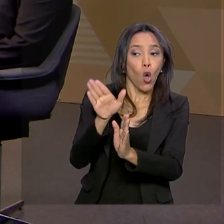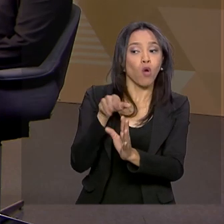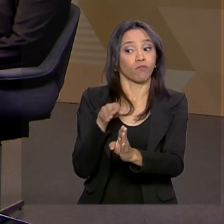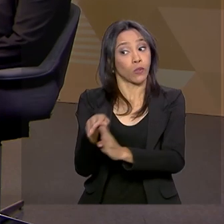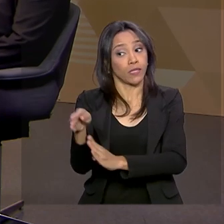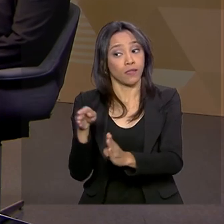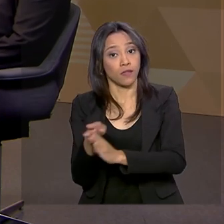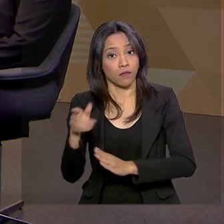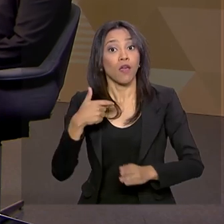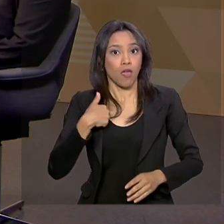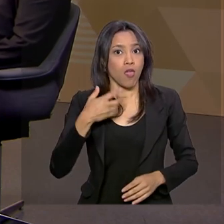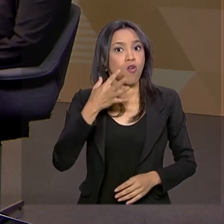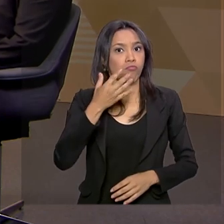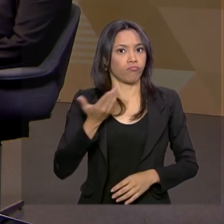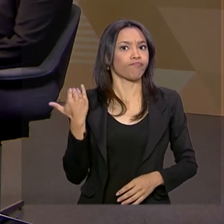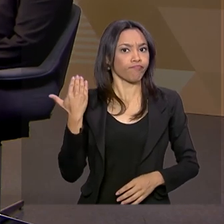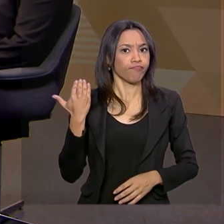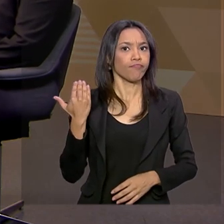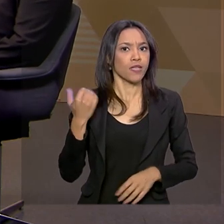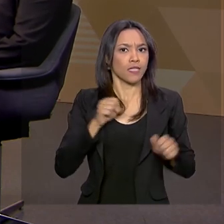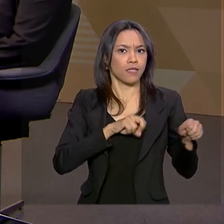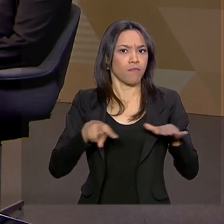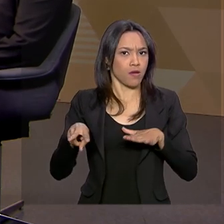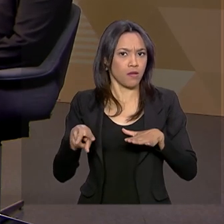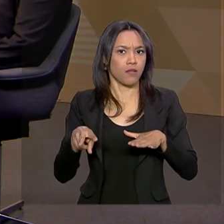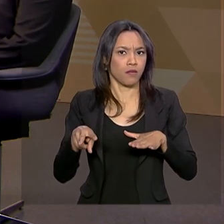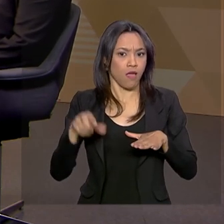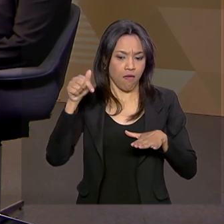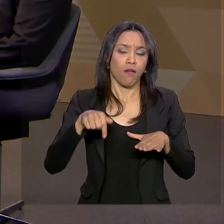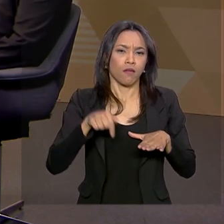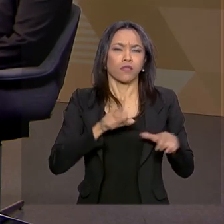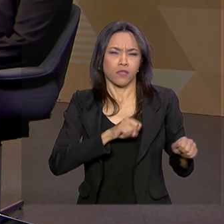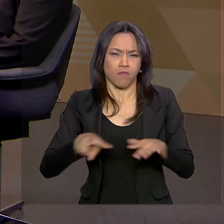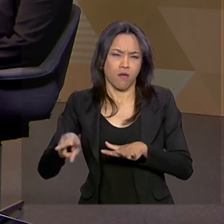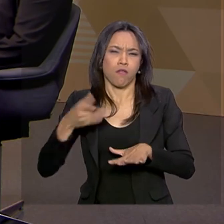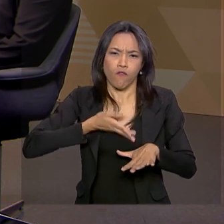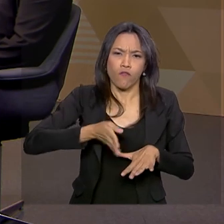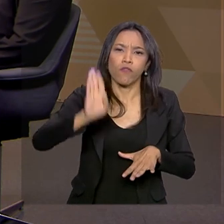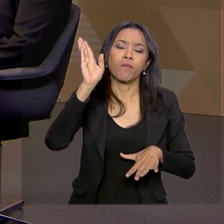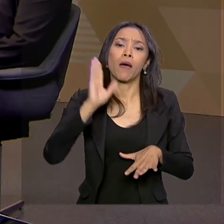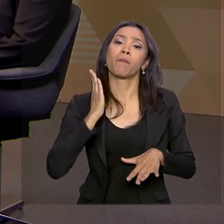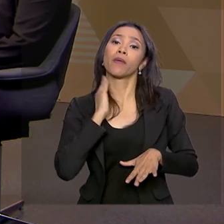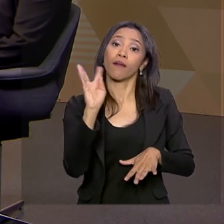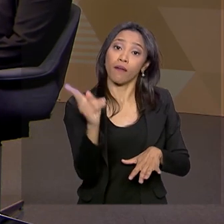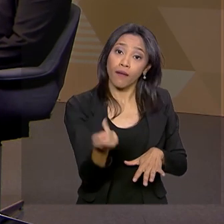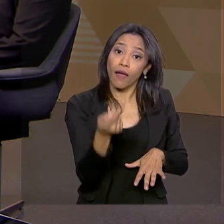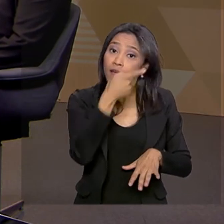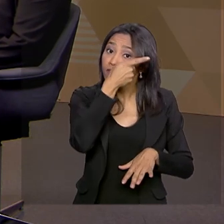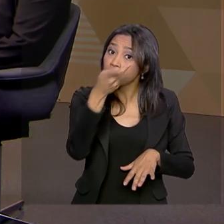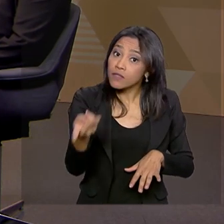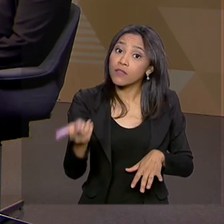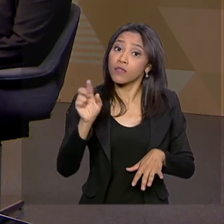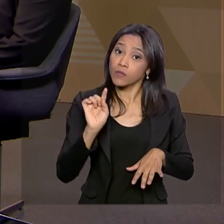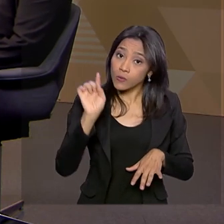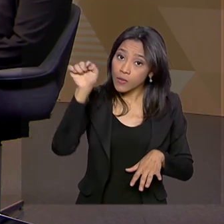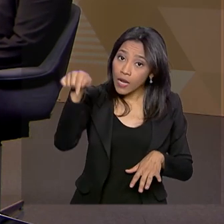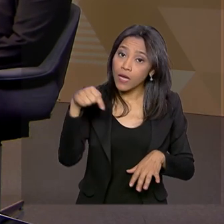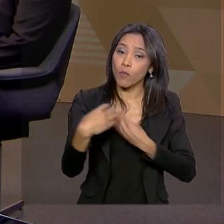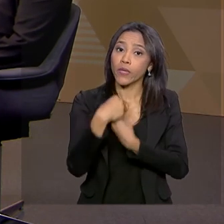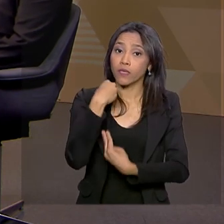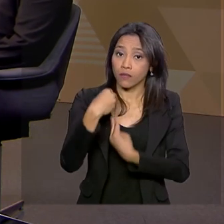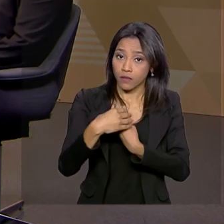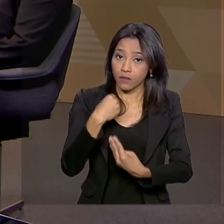recomendações. Eu tive a oportunidade, inclusive, essa semana, de estar em Belo Horizonte, acompanhando uma dessas visitas de orientação